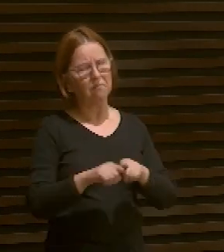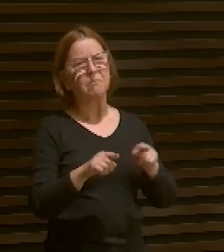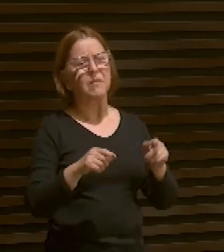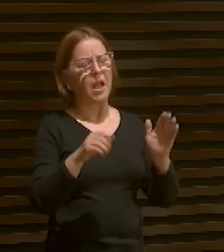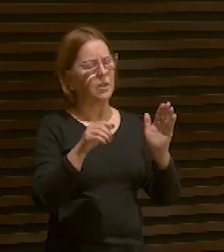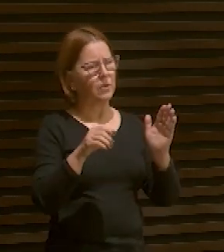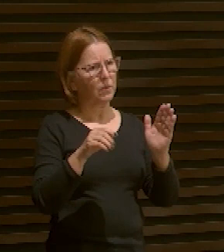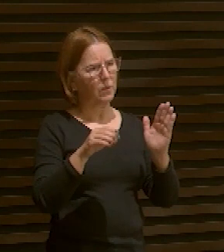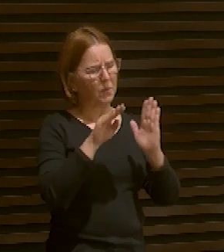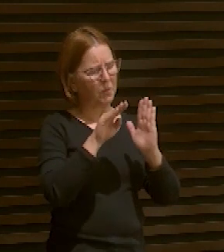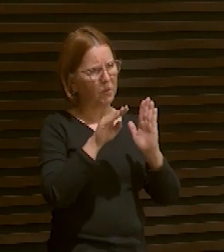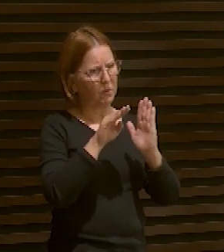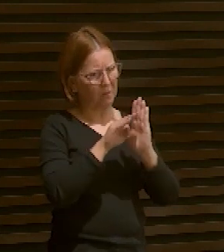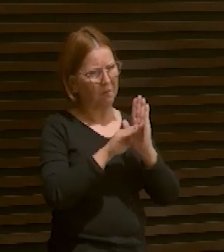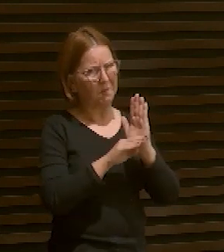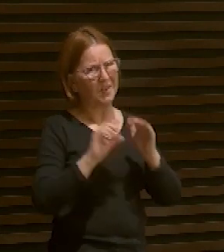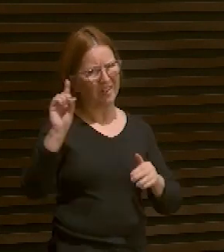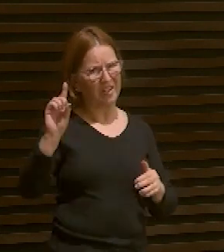é deixar essa pessoa rica?